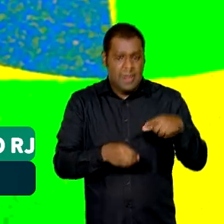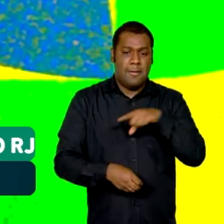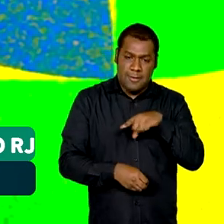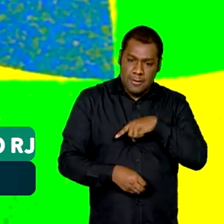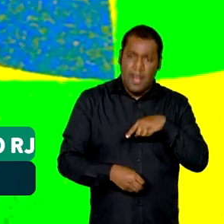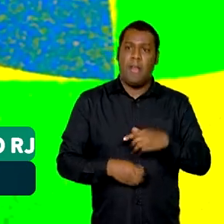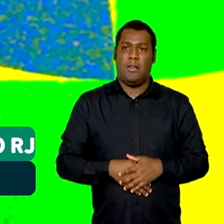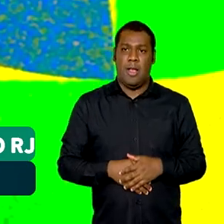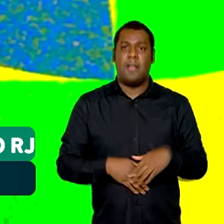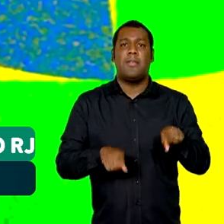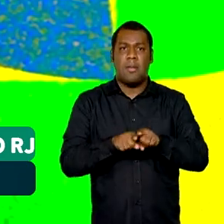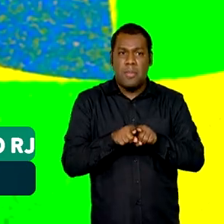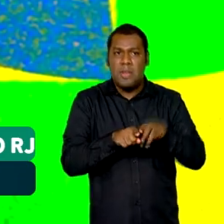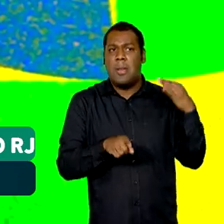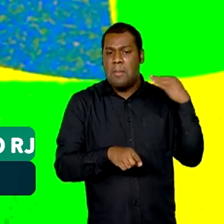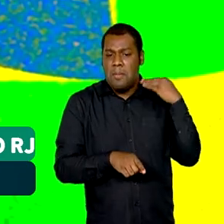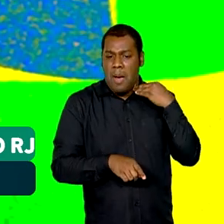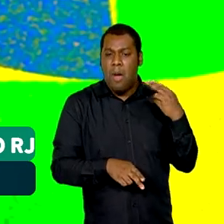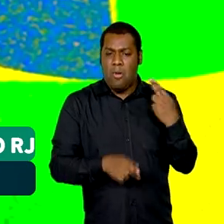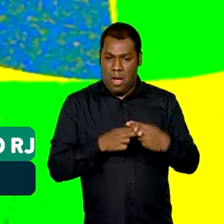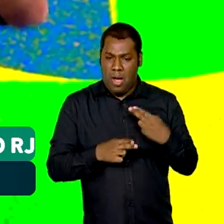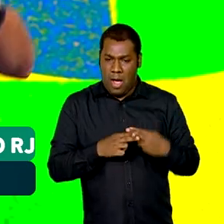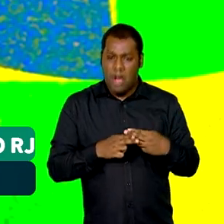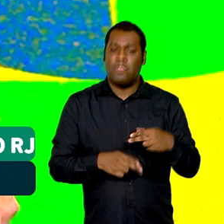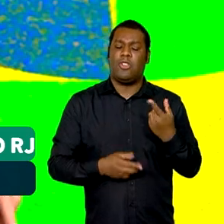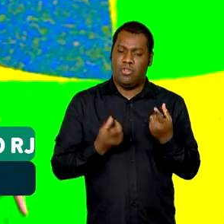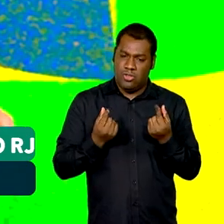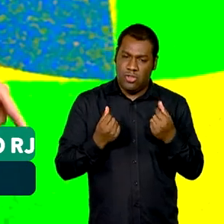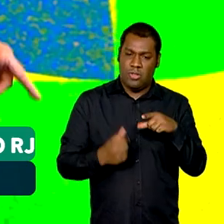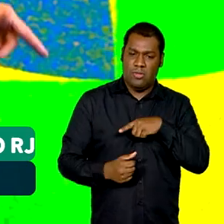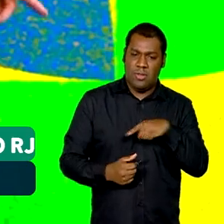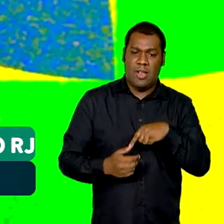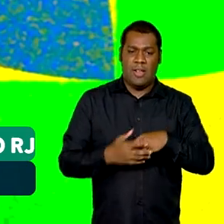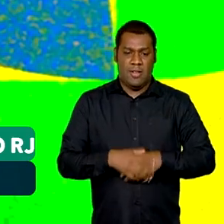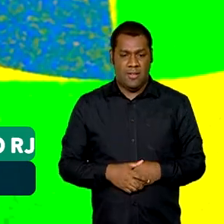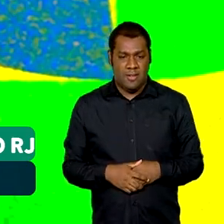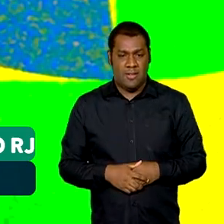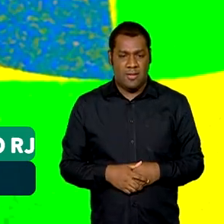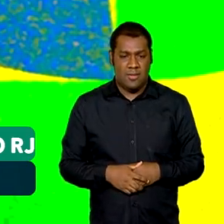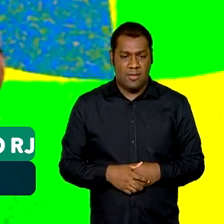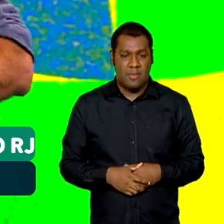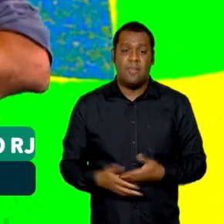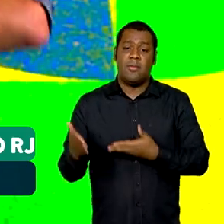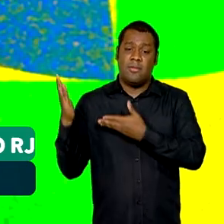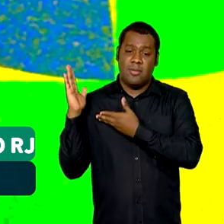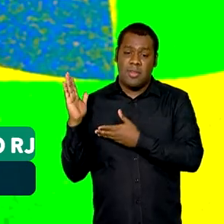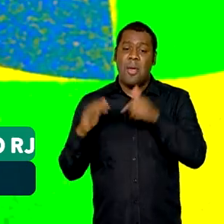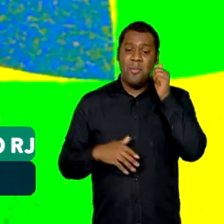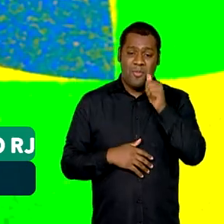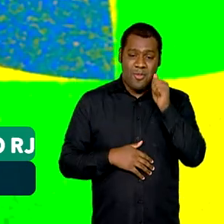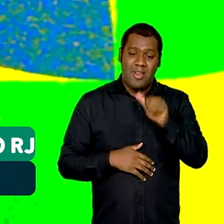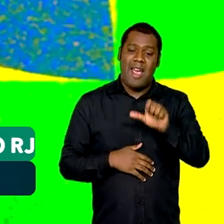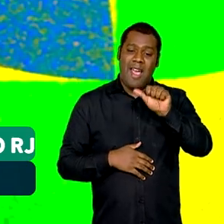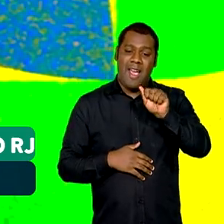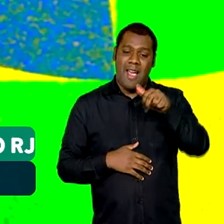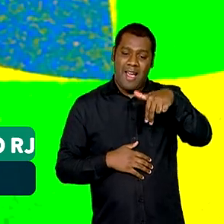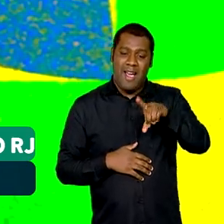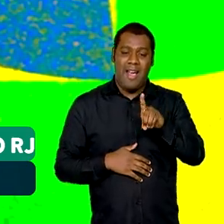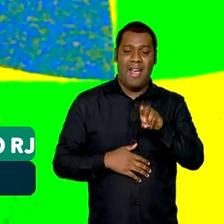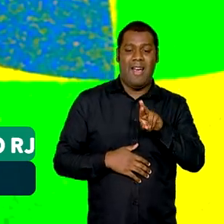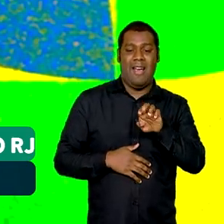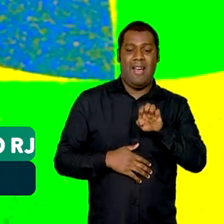não tivesse sido isso, o que não seria a vida da Andréia? O que não seria a vida dos